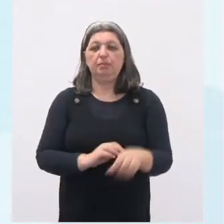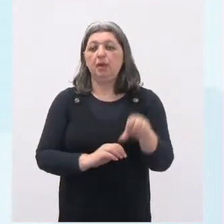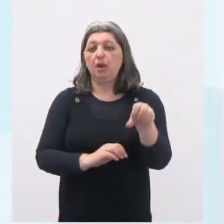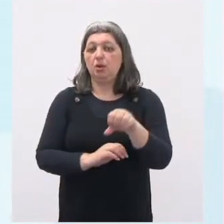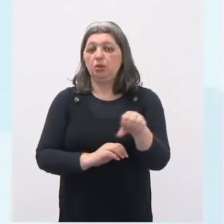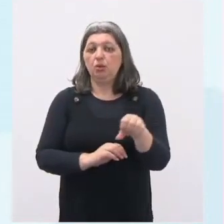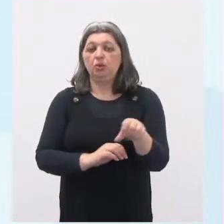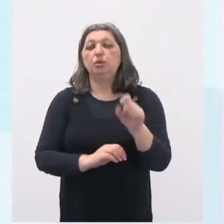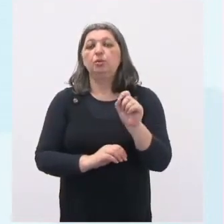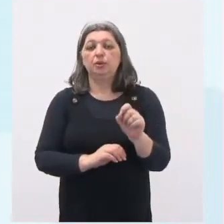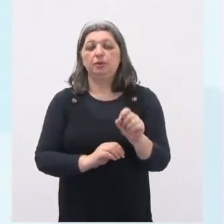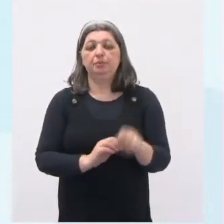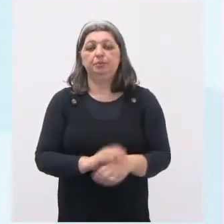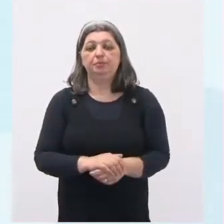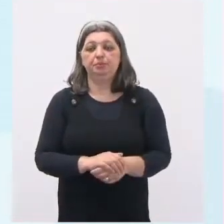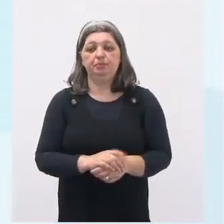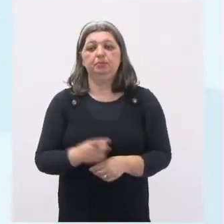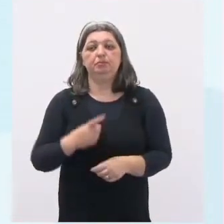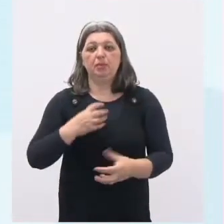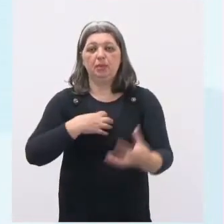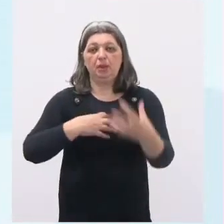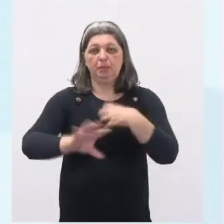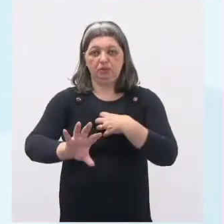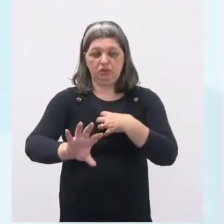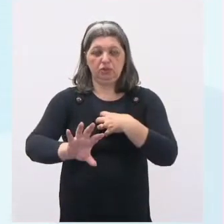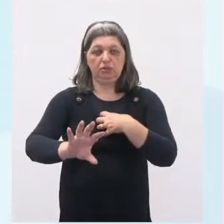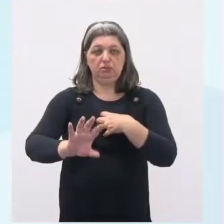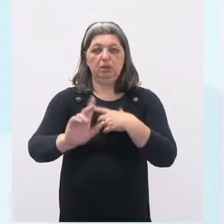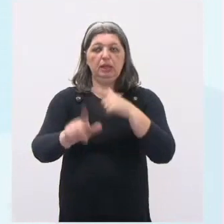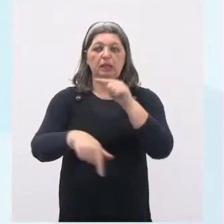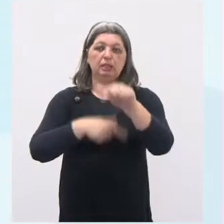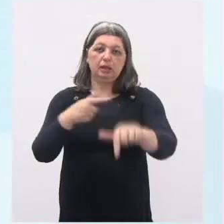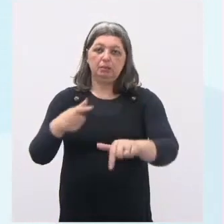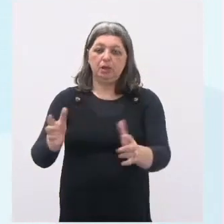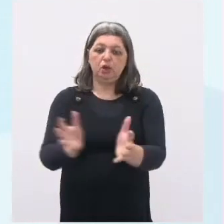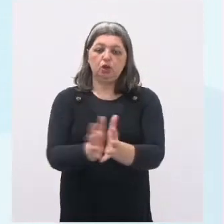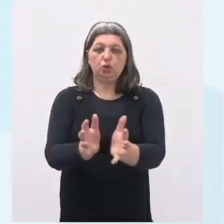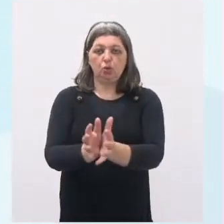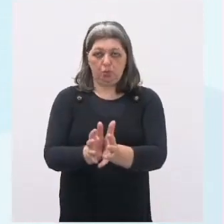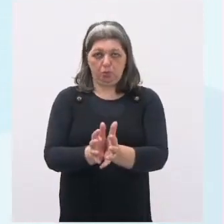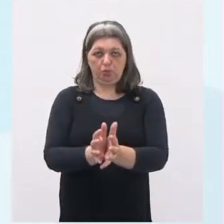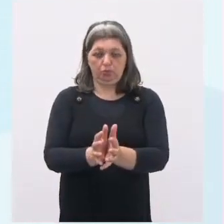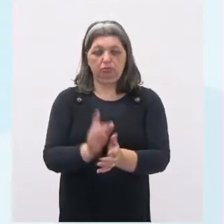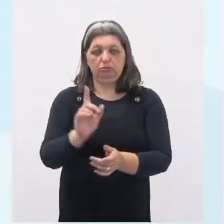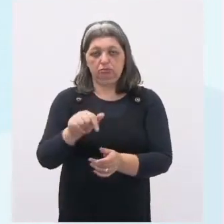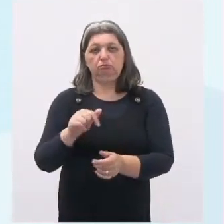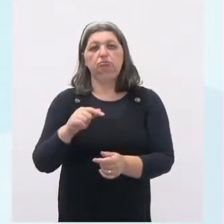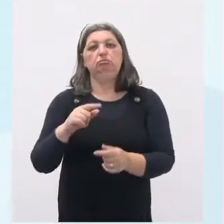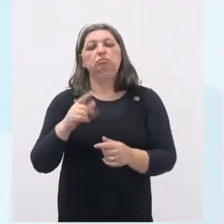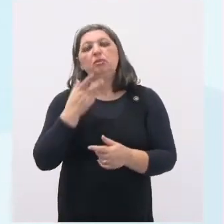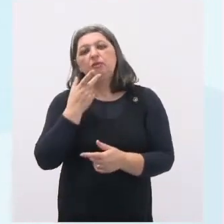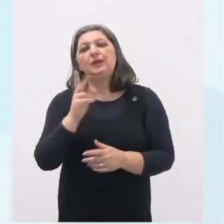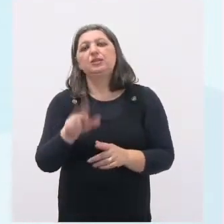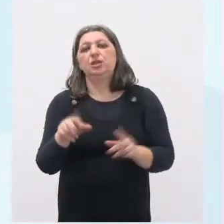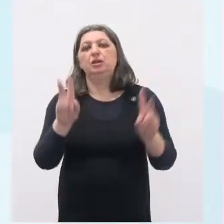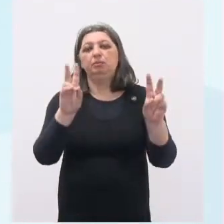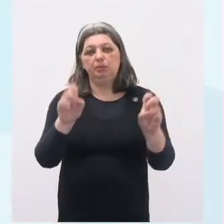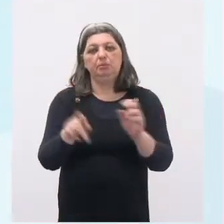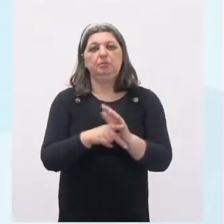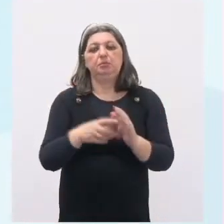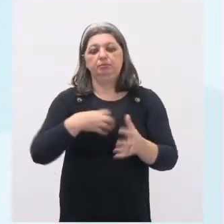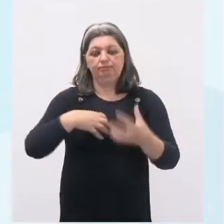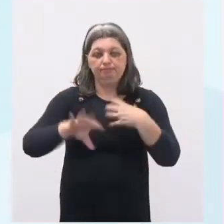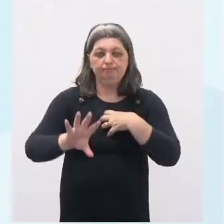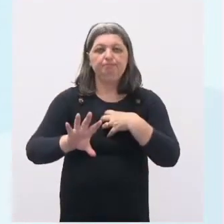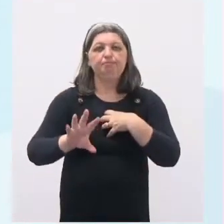aí, competência que está relacionada com a empatia e com a cooperação. A gente vem falando bastante, né, da questão da empatia, de